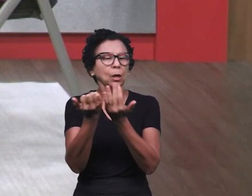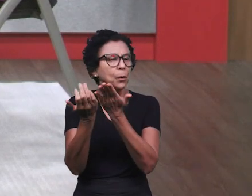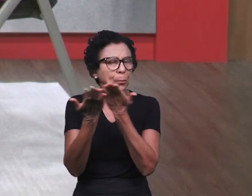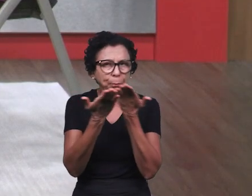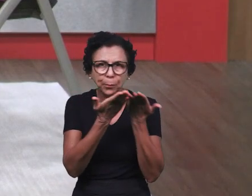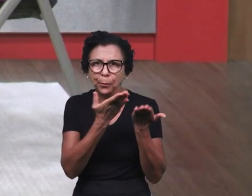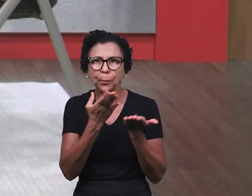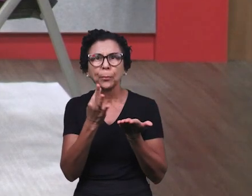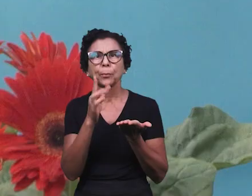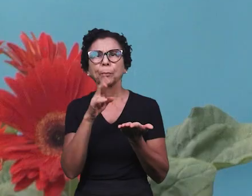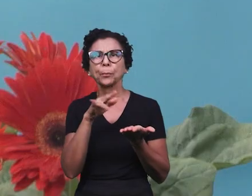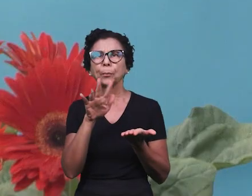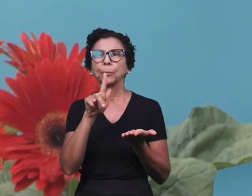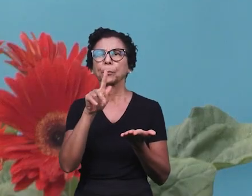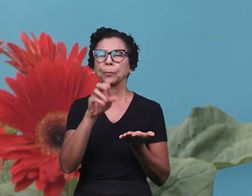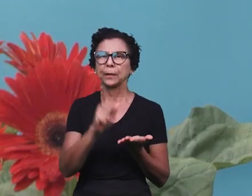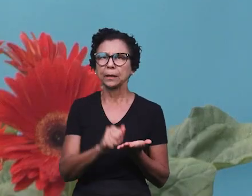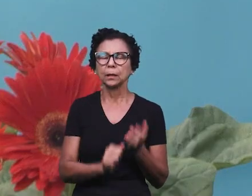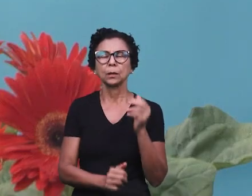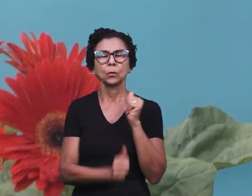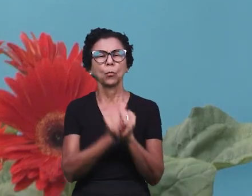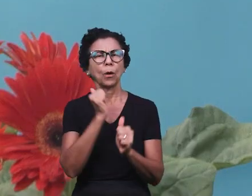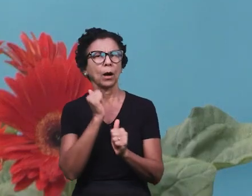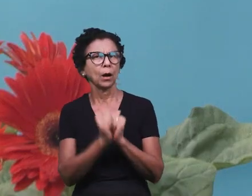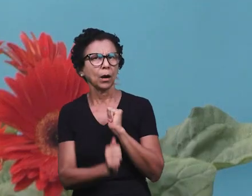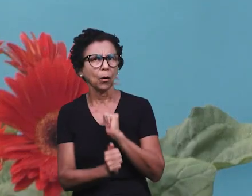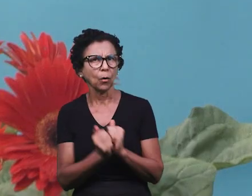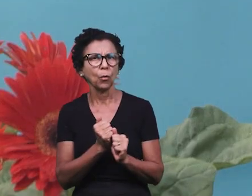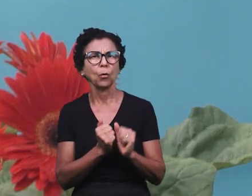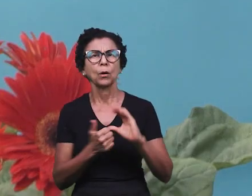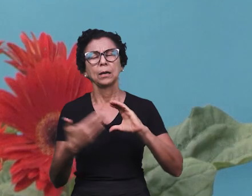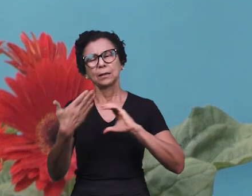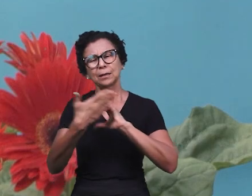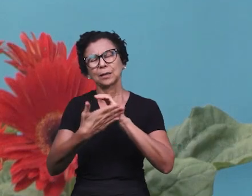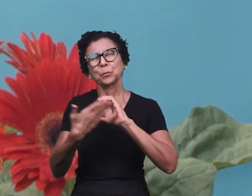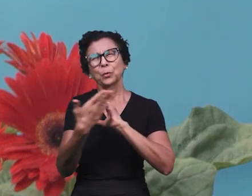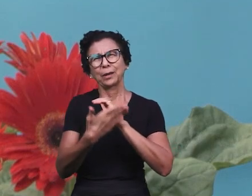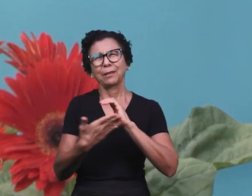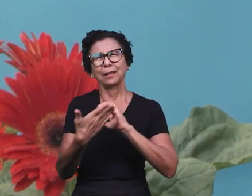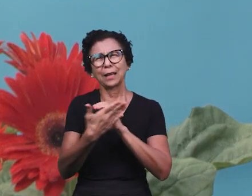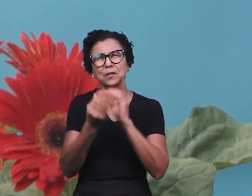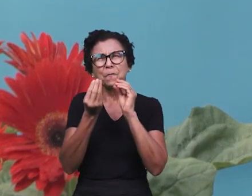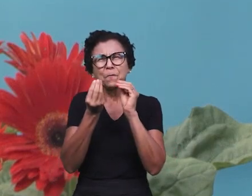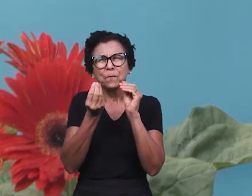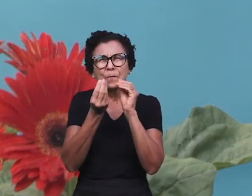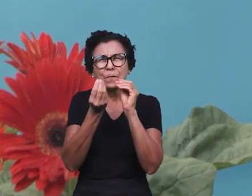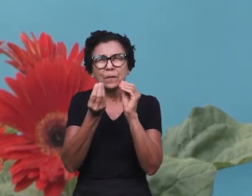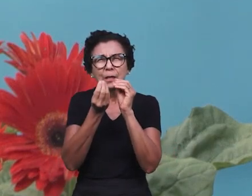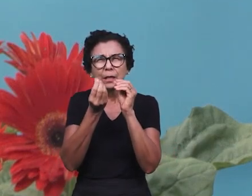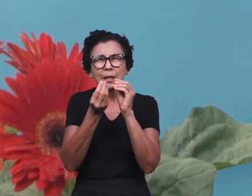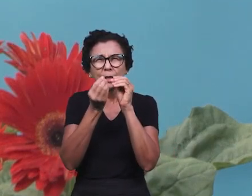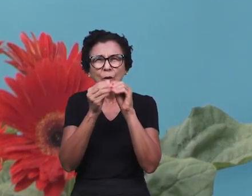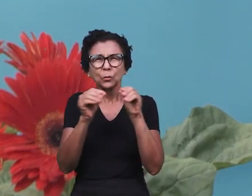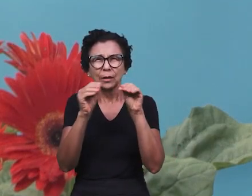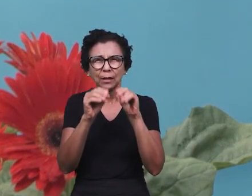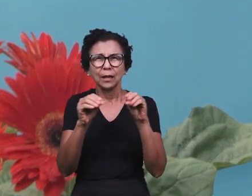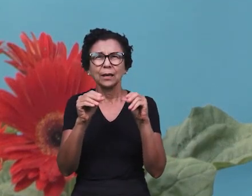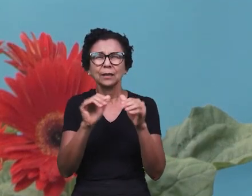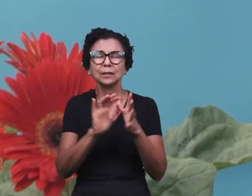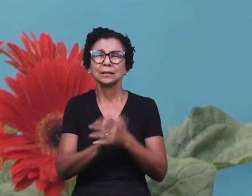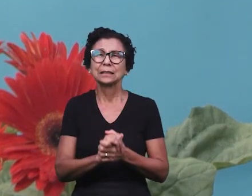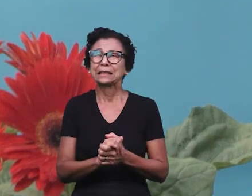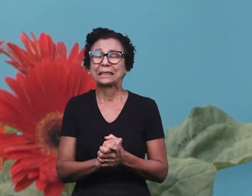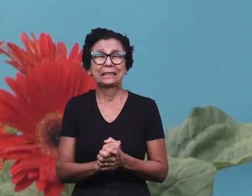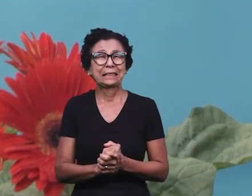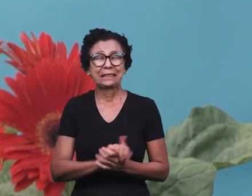de milho, arroz, todos esses carboidratos refinados que vão realmente virar açúcar no corpo da gente. Isso